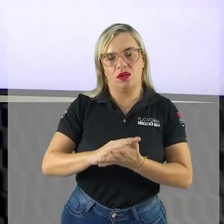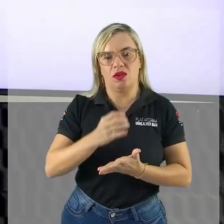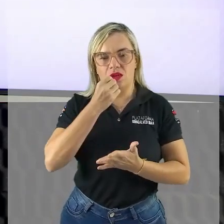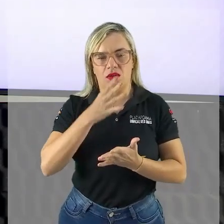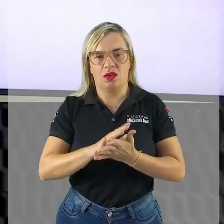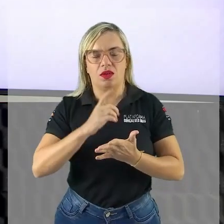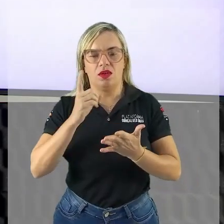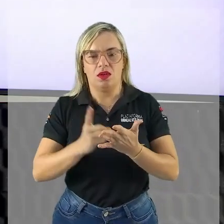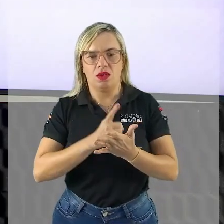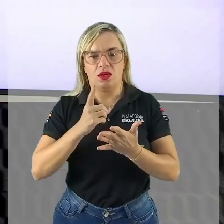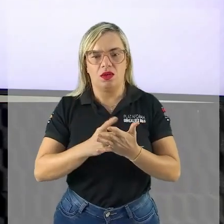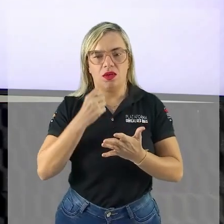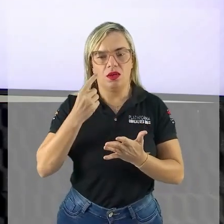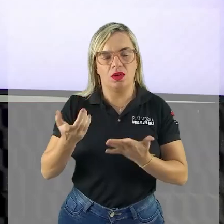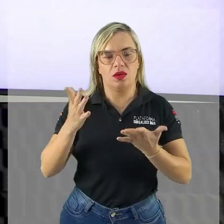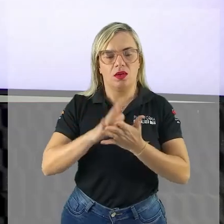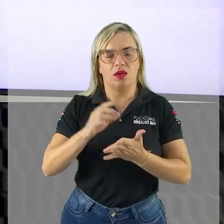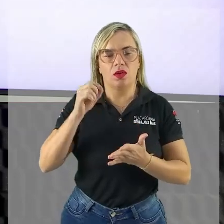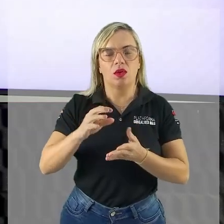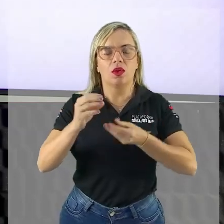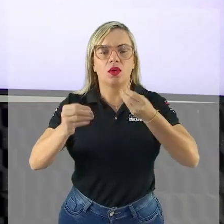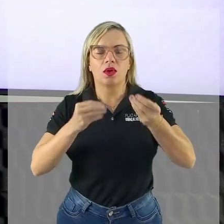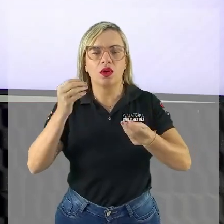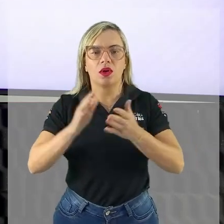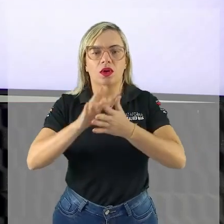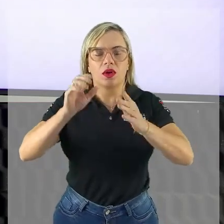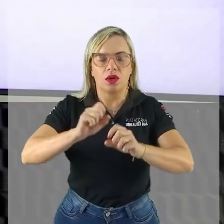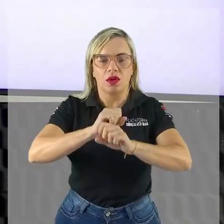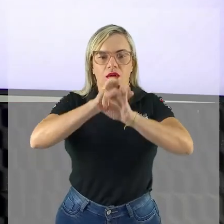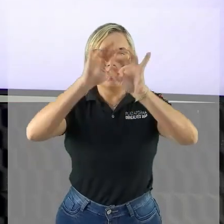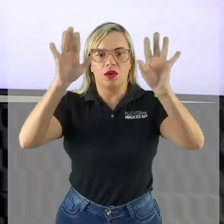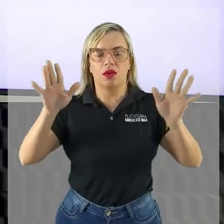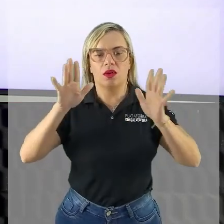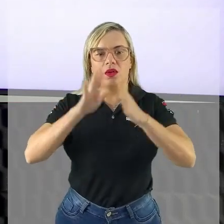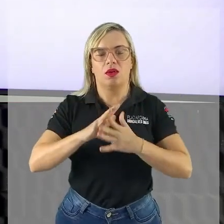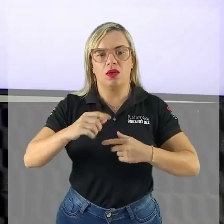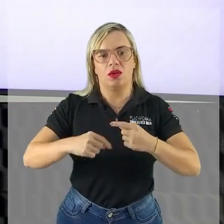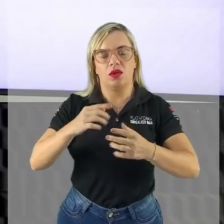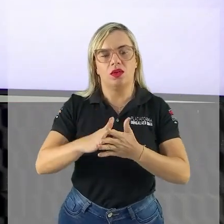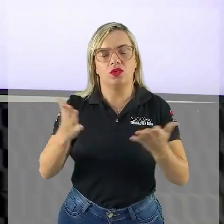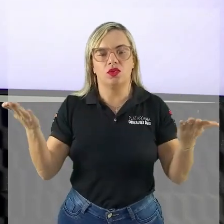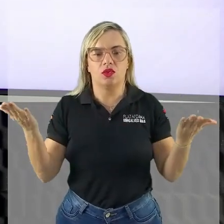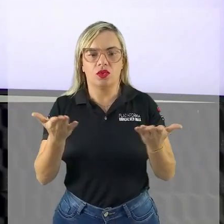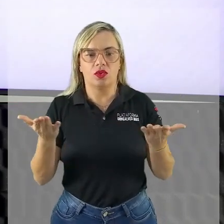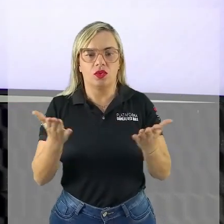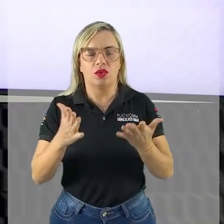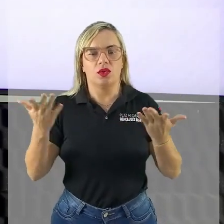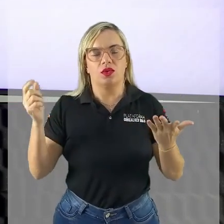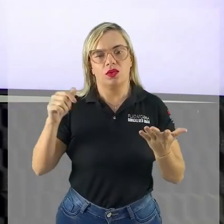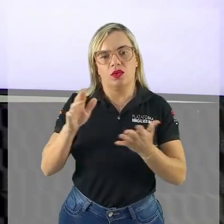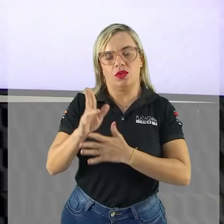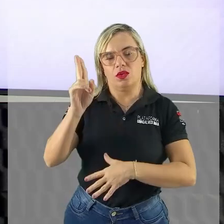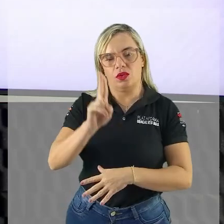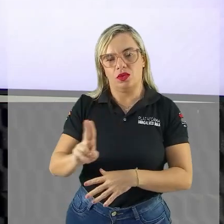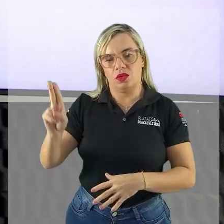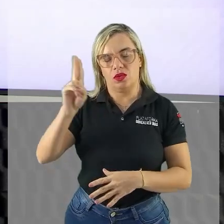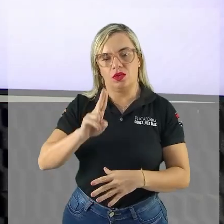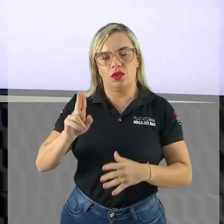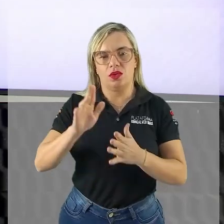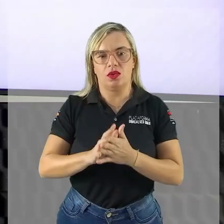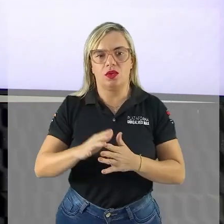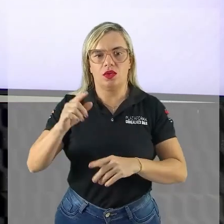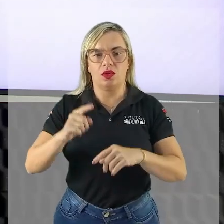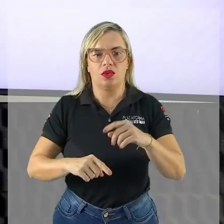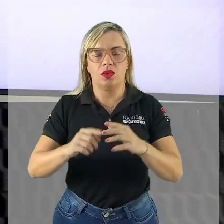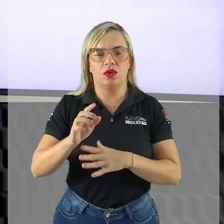bom dicionário, tá? Então, é óbvio que a geração atual faz uso de recursos